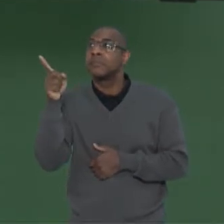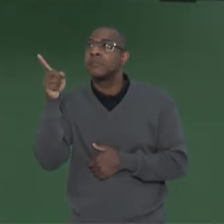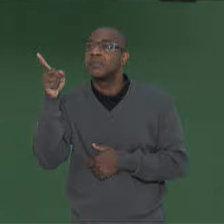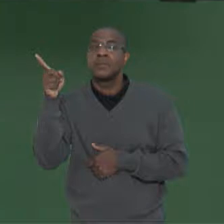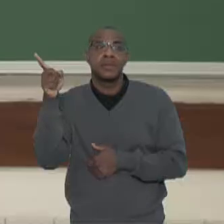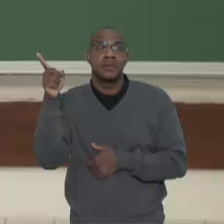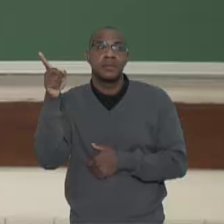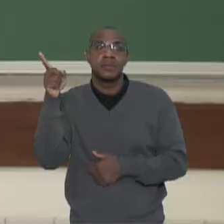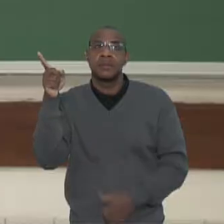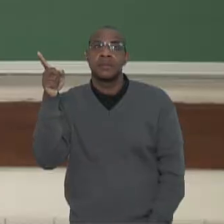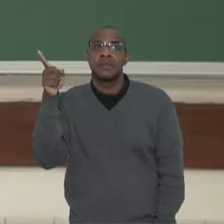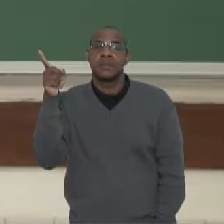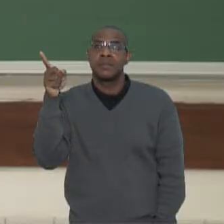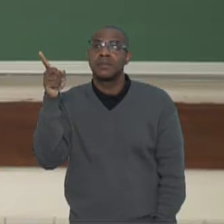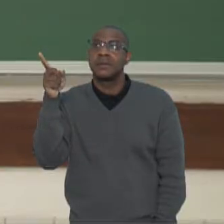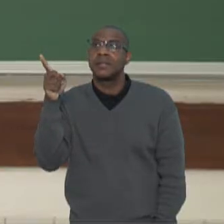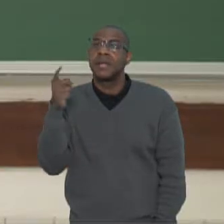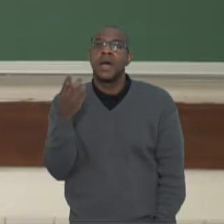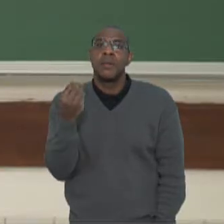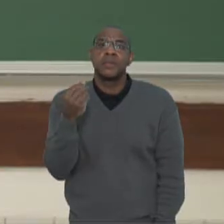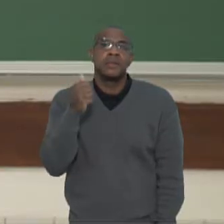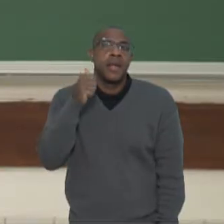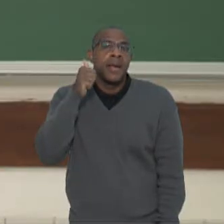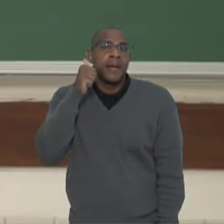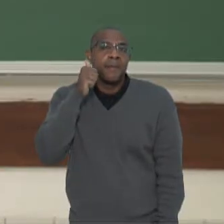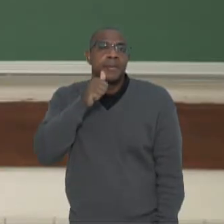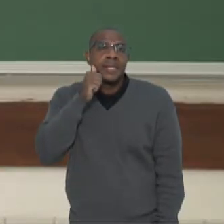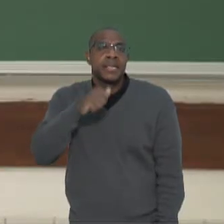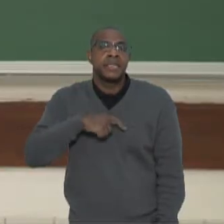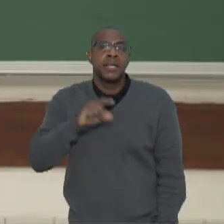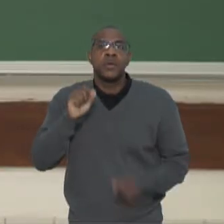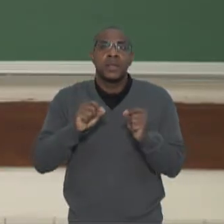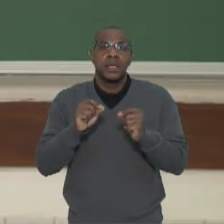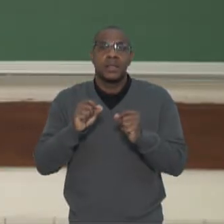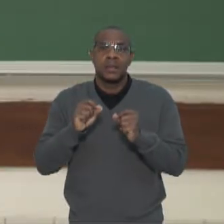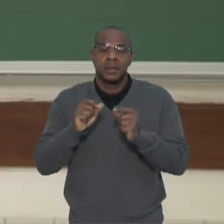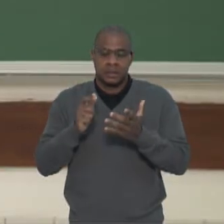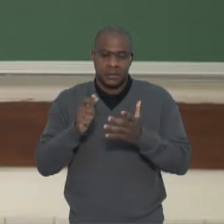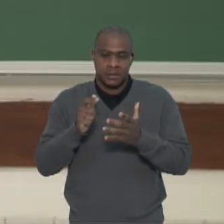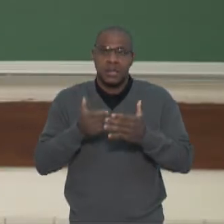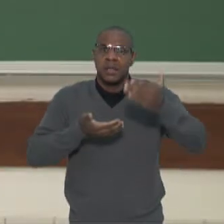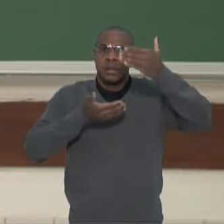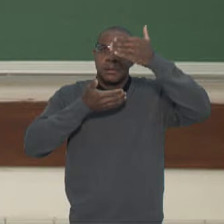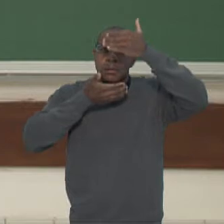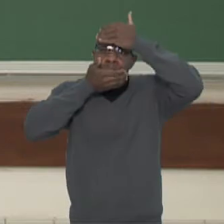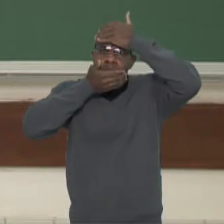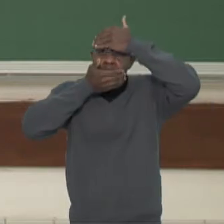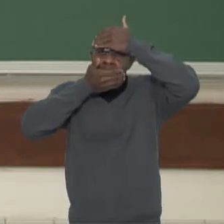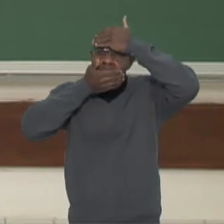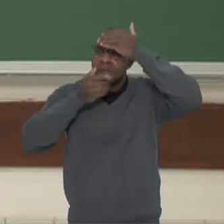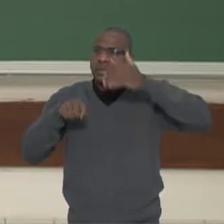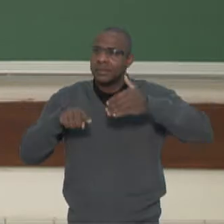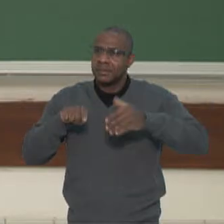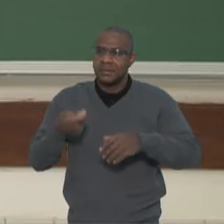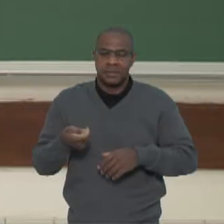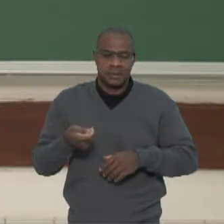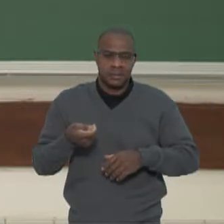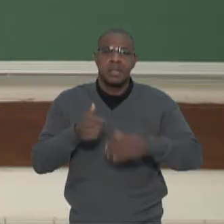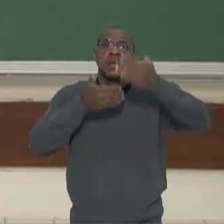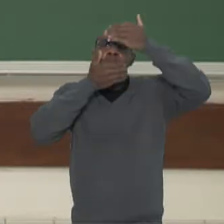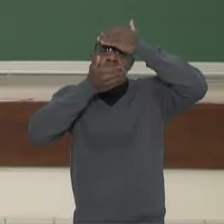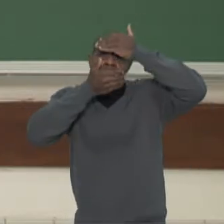são muçulmanas, né? E se vocês se relembrarem aí os conceitos da aula de